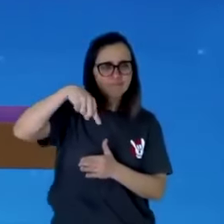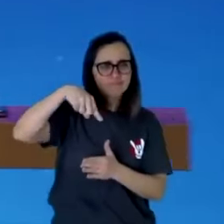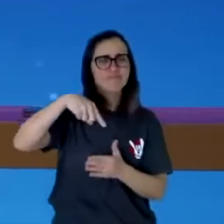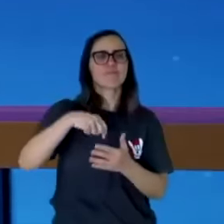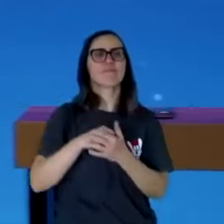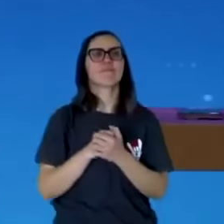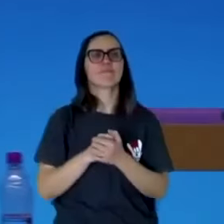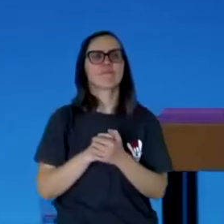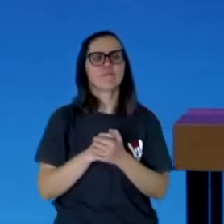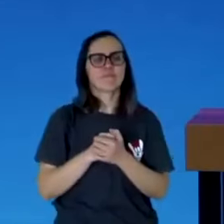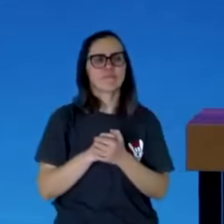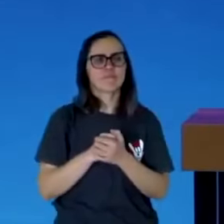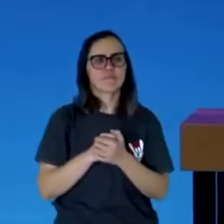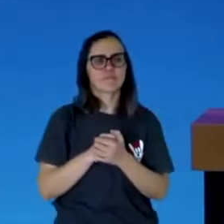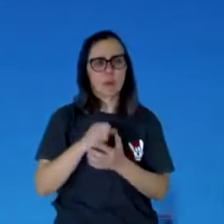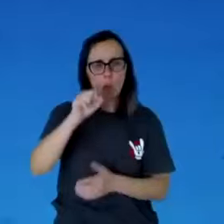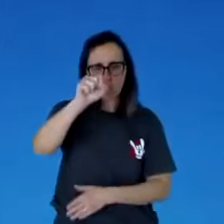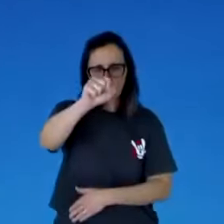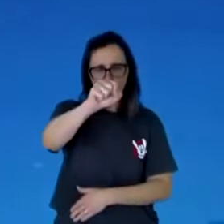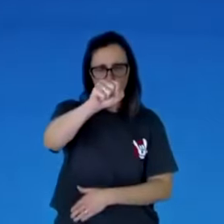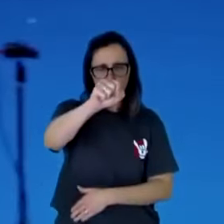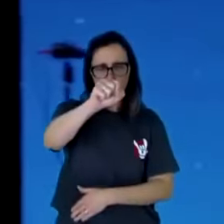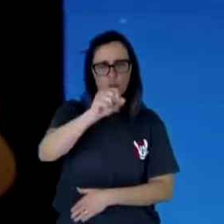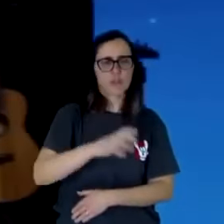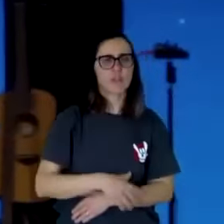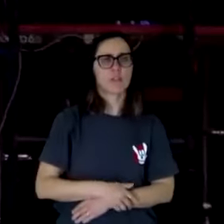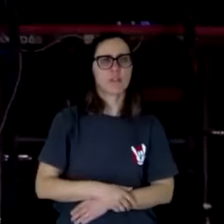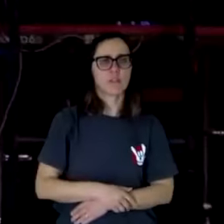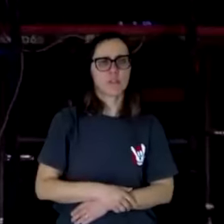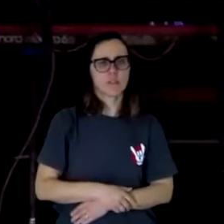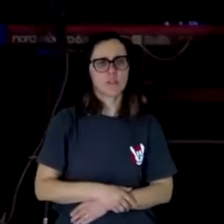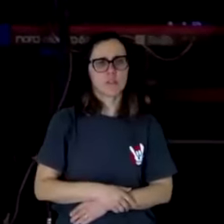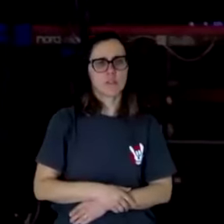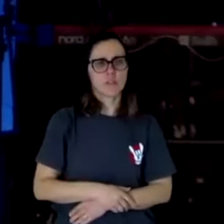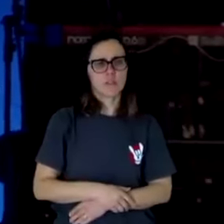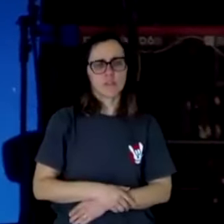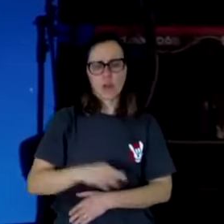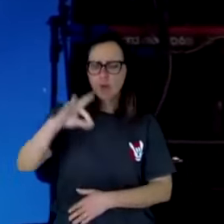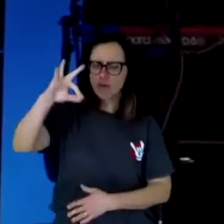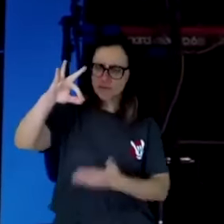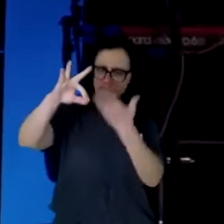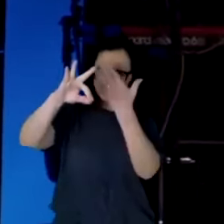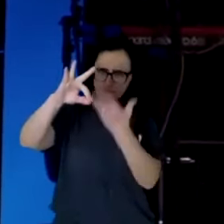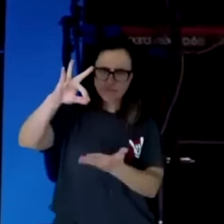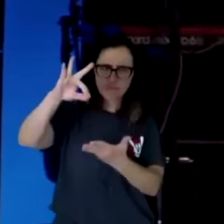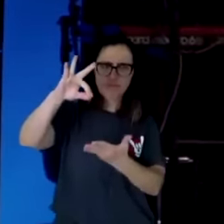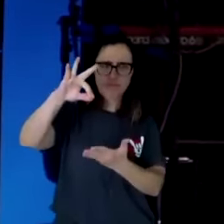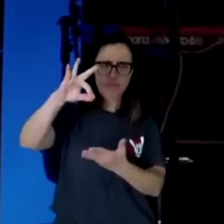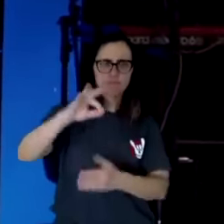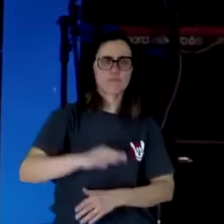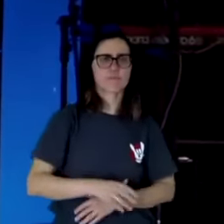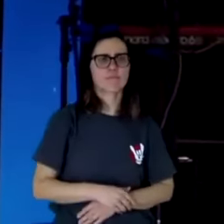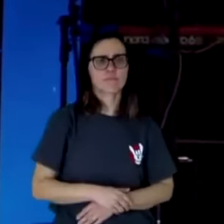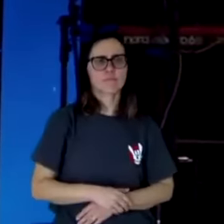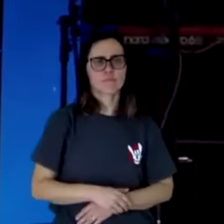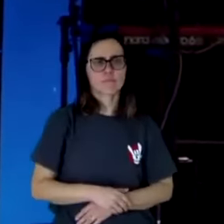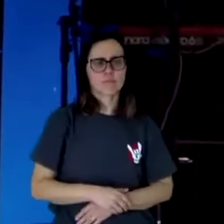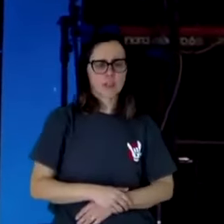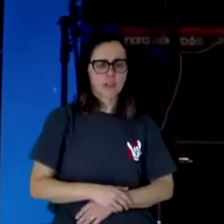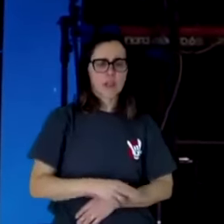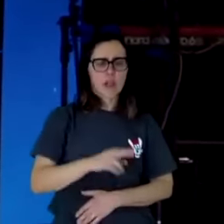superhi em meu nome os enfermos serão curados hoje nós nem impomos as